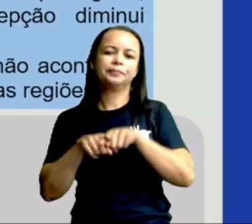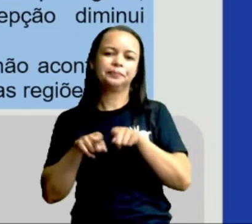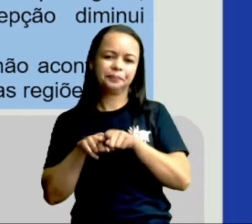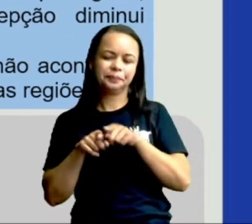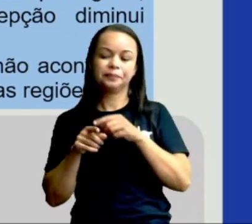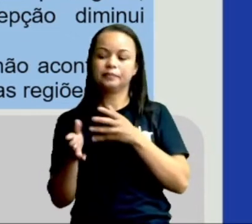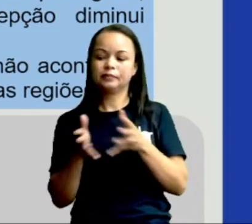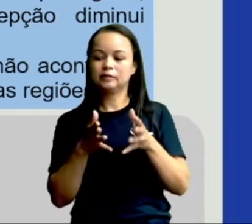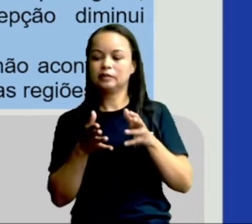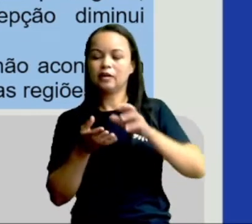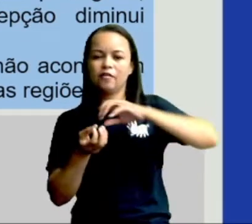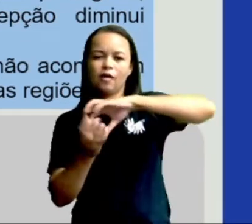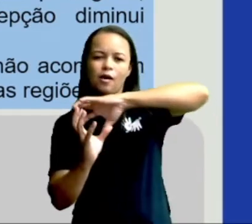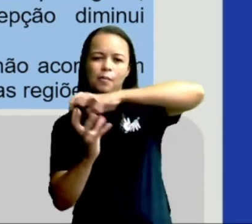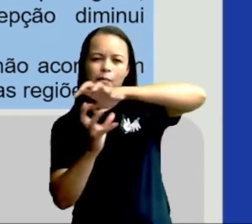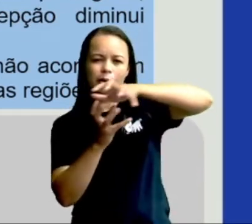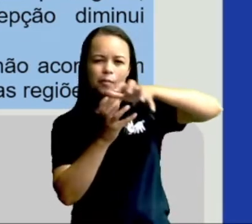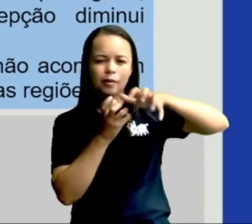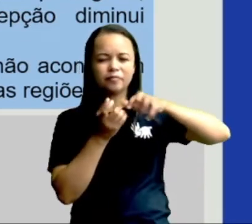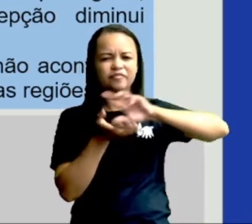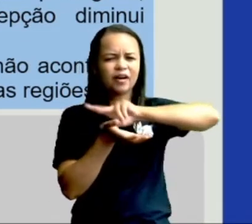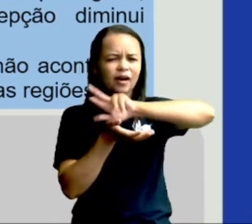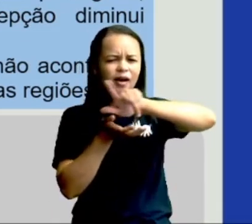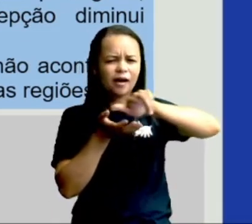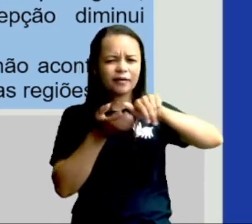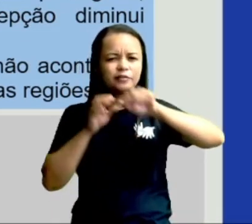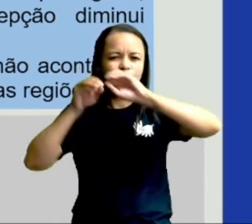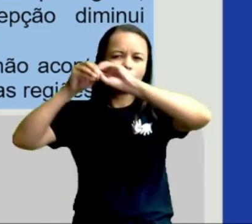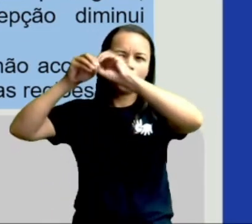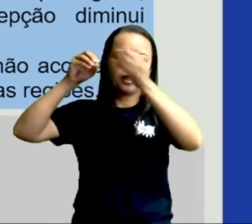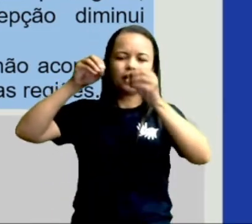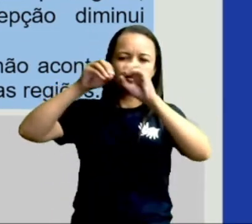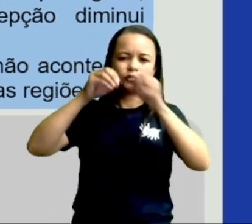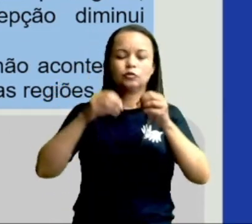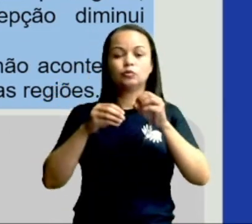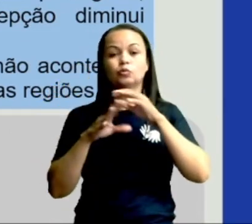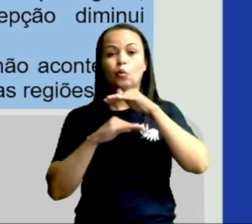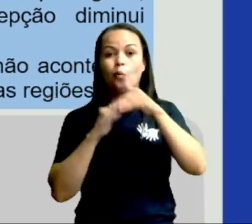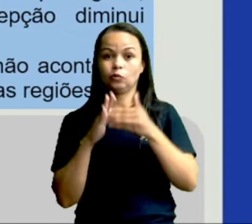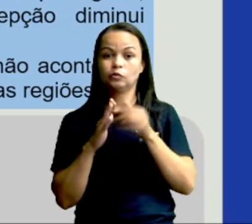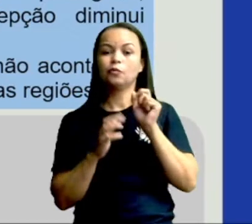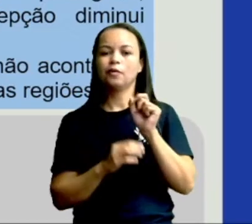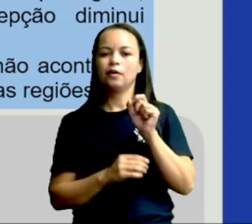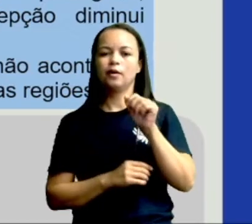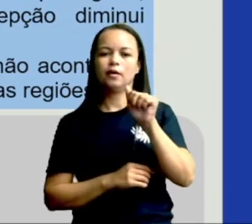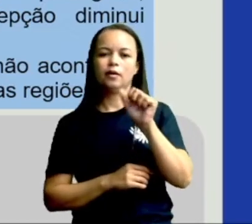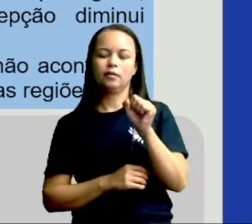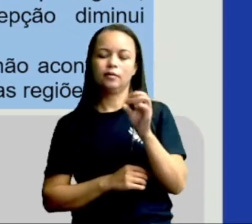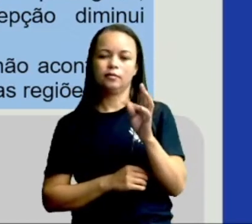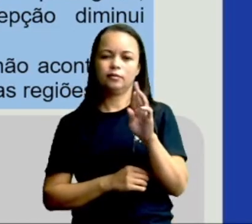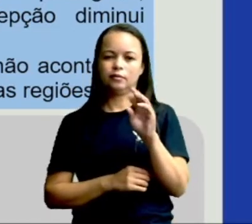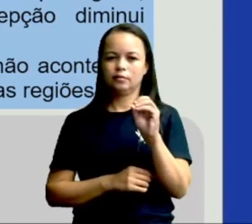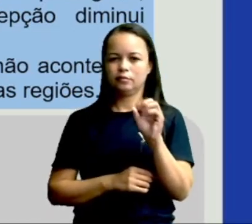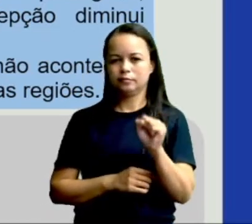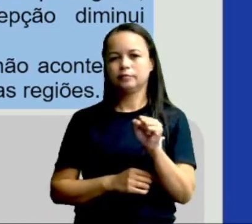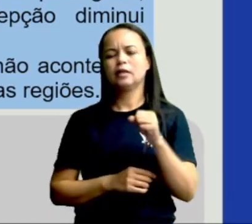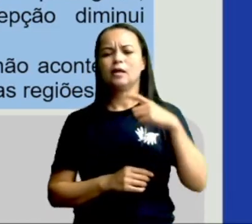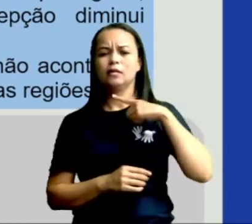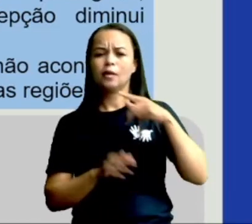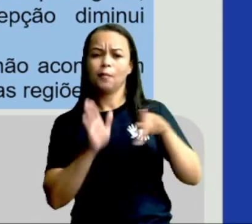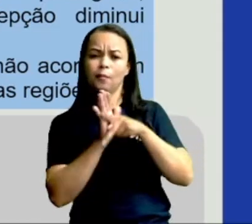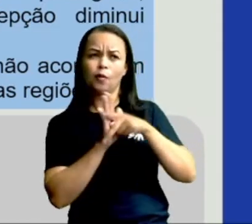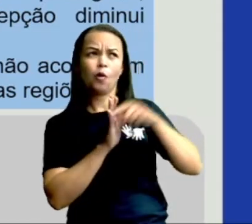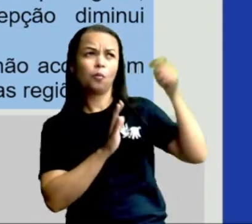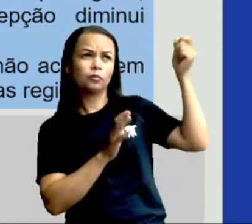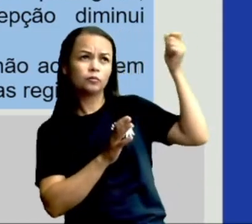os meteoros, os cometas, os satélites, são tudo astros. E vimos também que existem astros luminosos